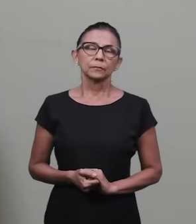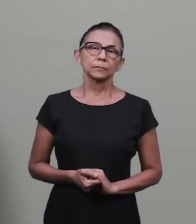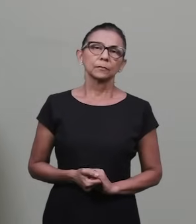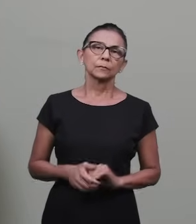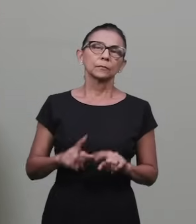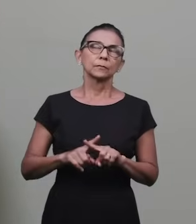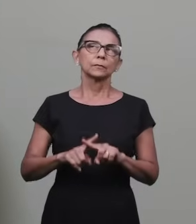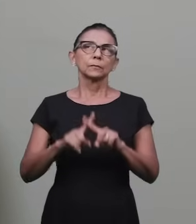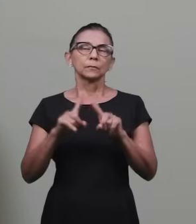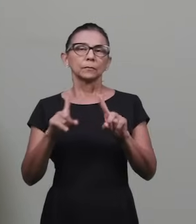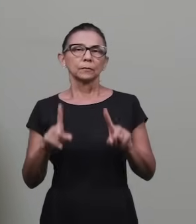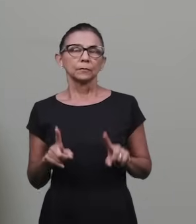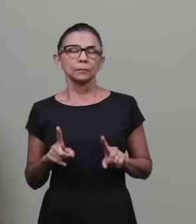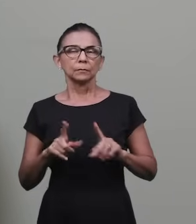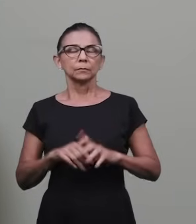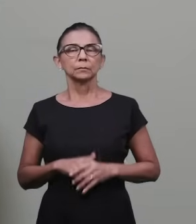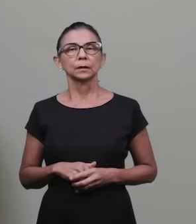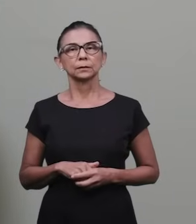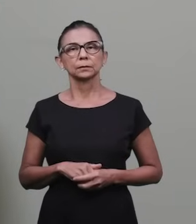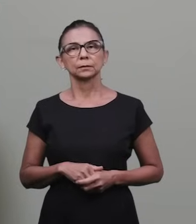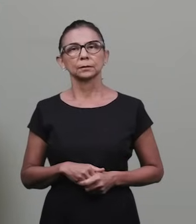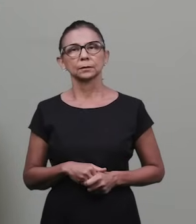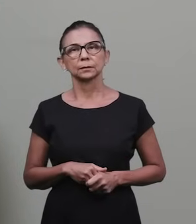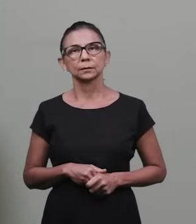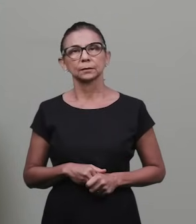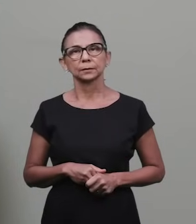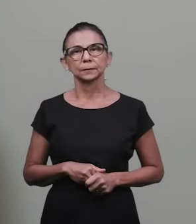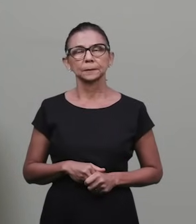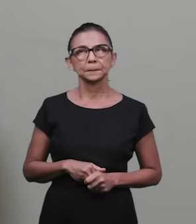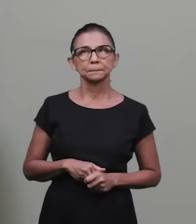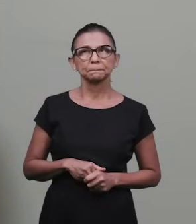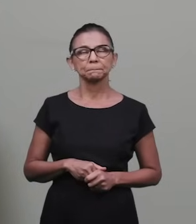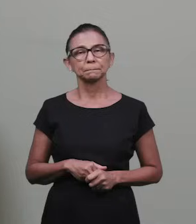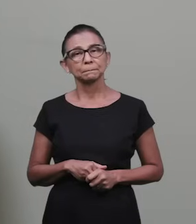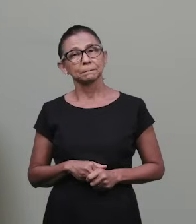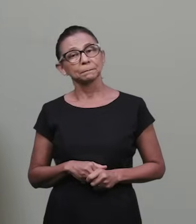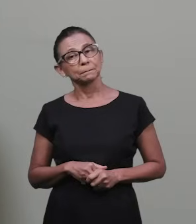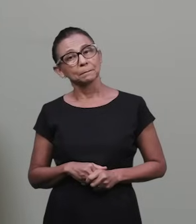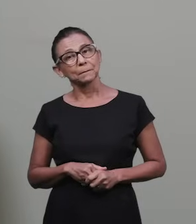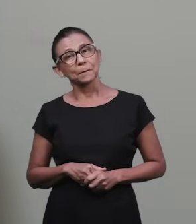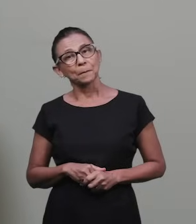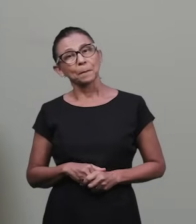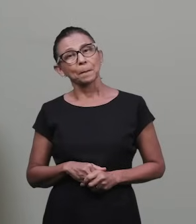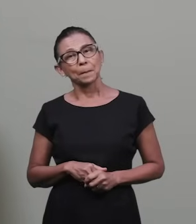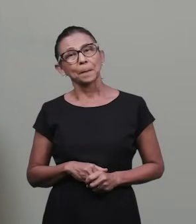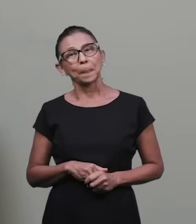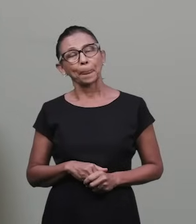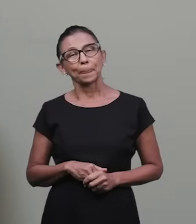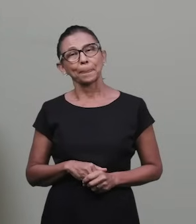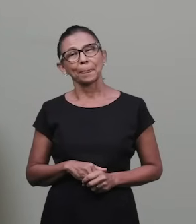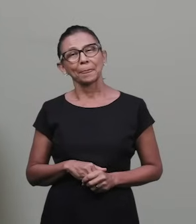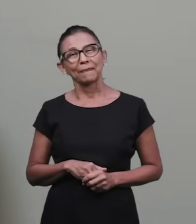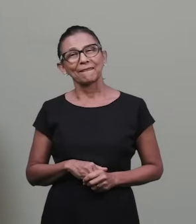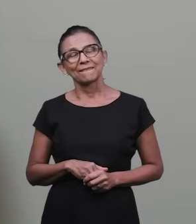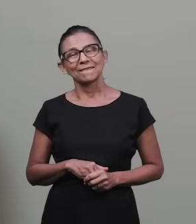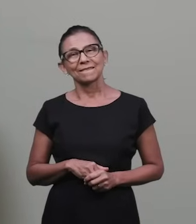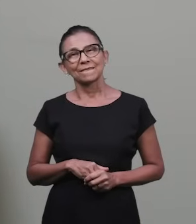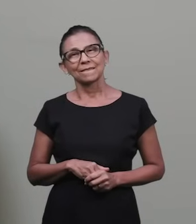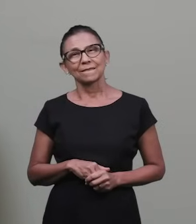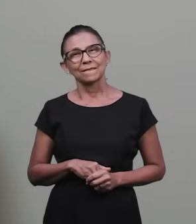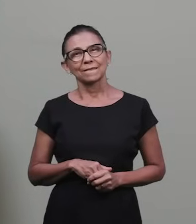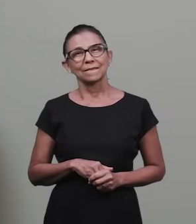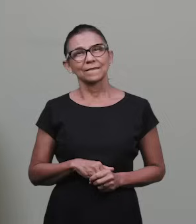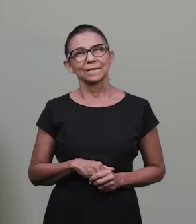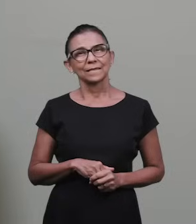os reformadores reunidos, resolveram colocar em consenso entre eles, acharam que era importante incluir nesses 5 princípios, o